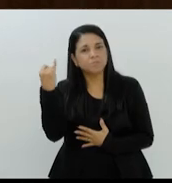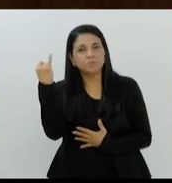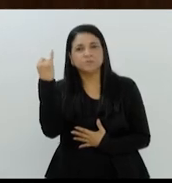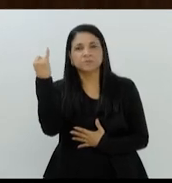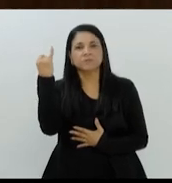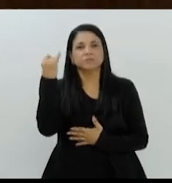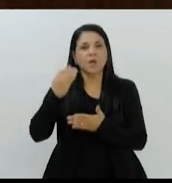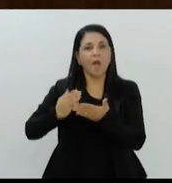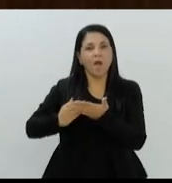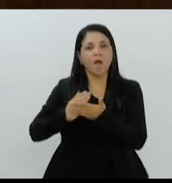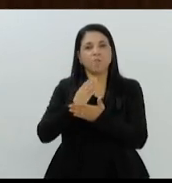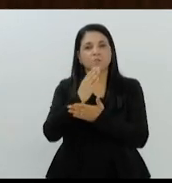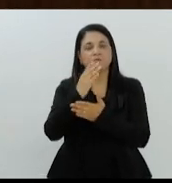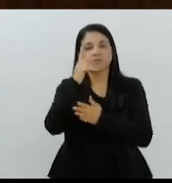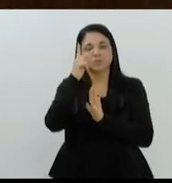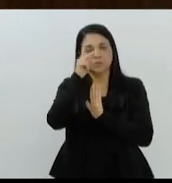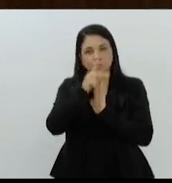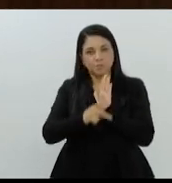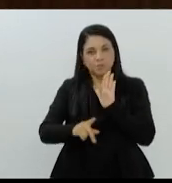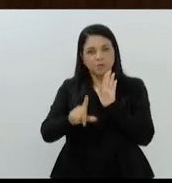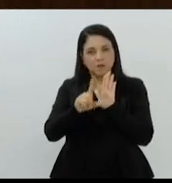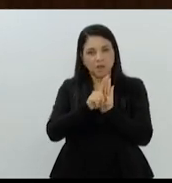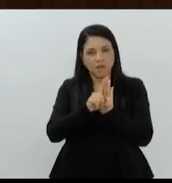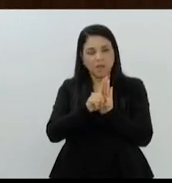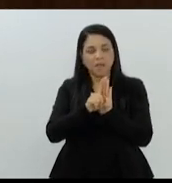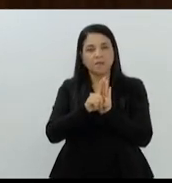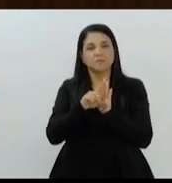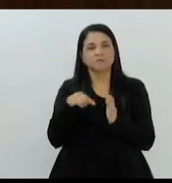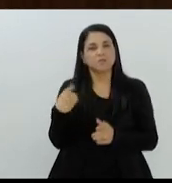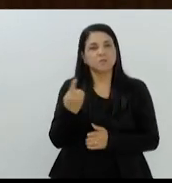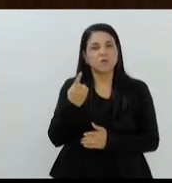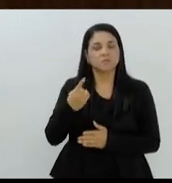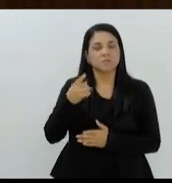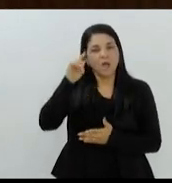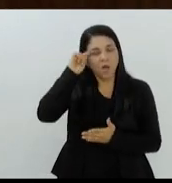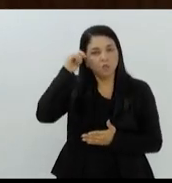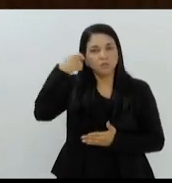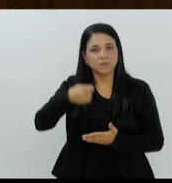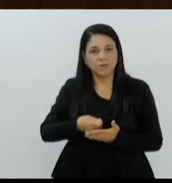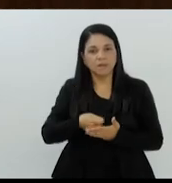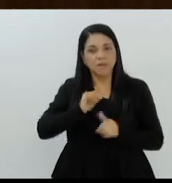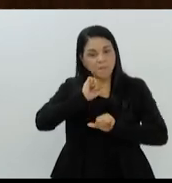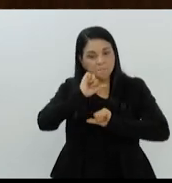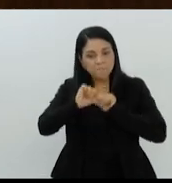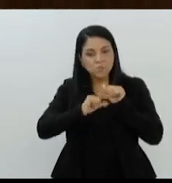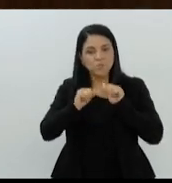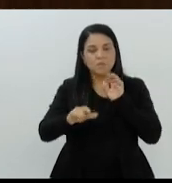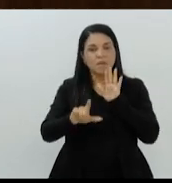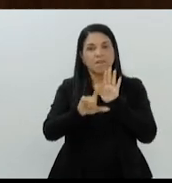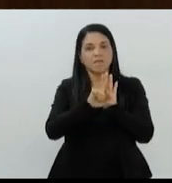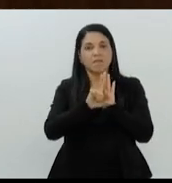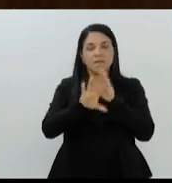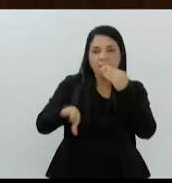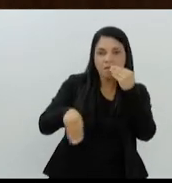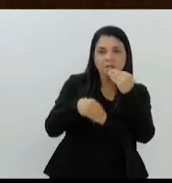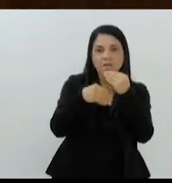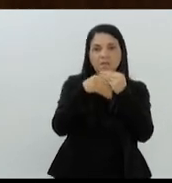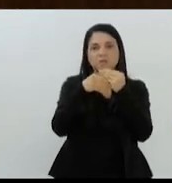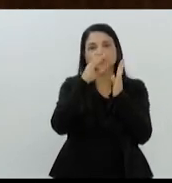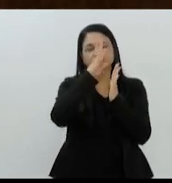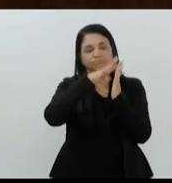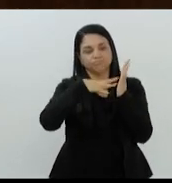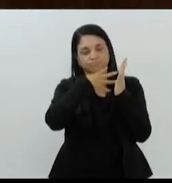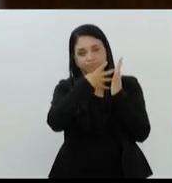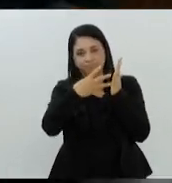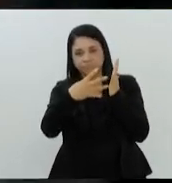a aprovação desse projeto de lei de nossa autoria, né, que altera a lei e inclui no calendário